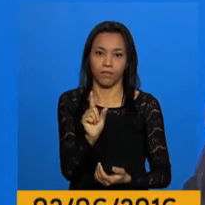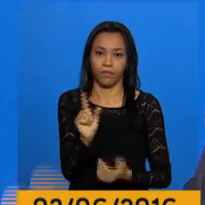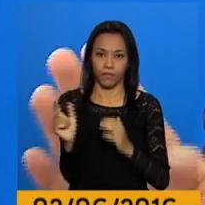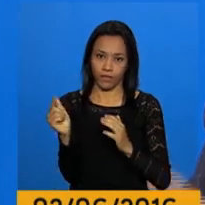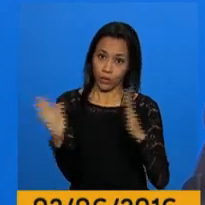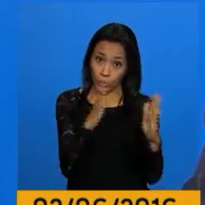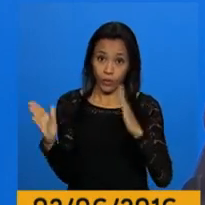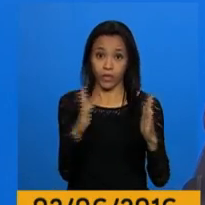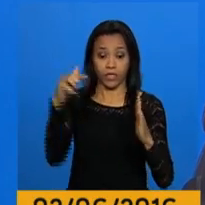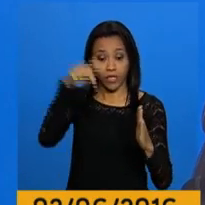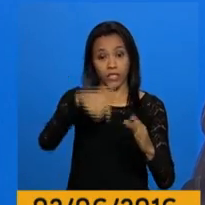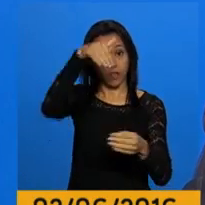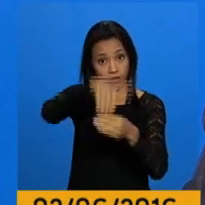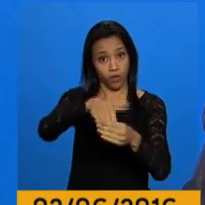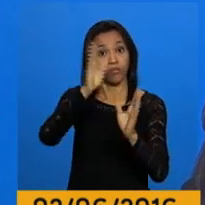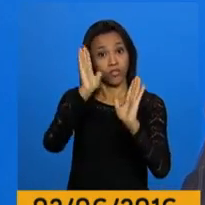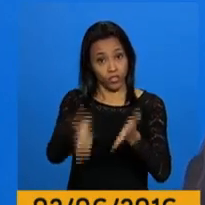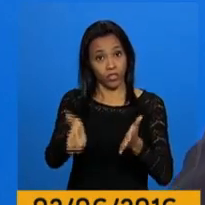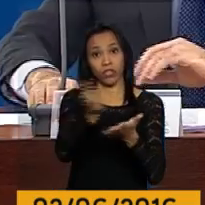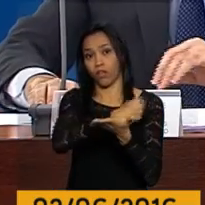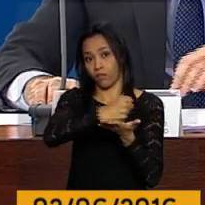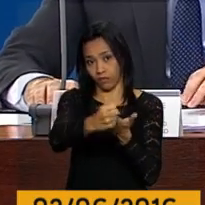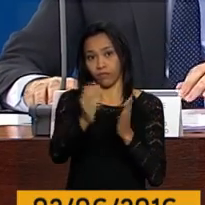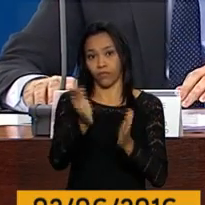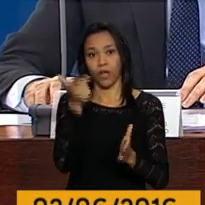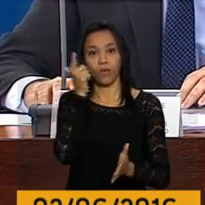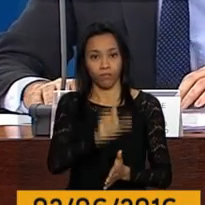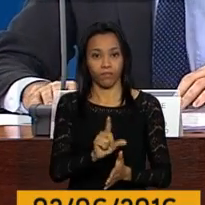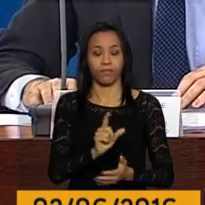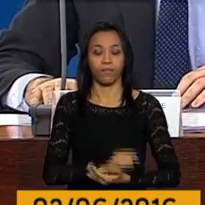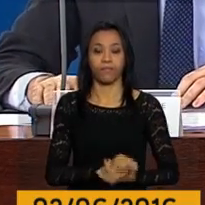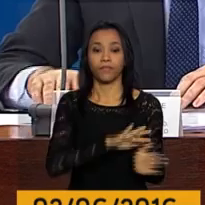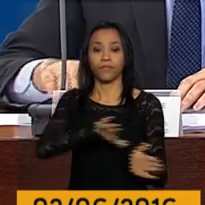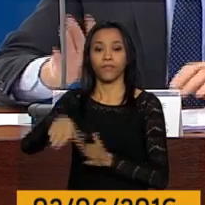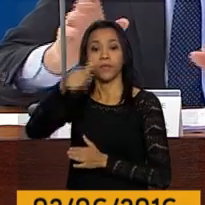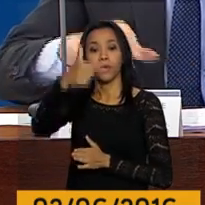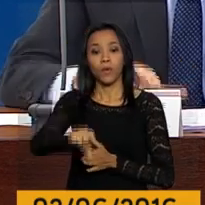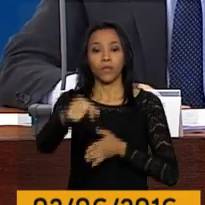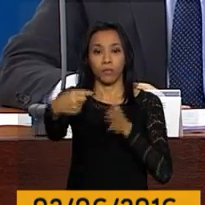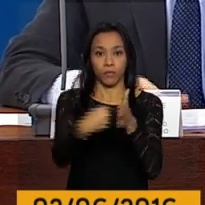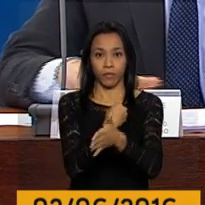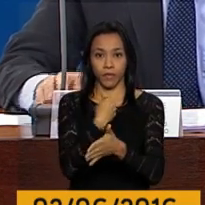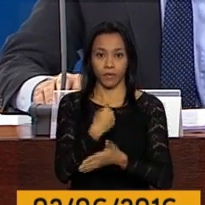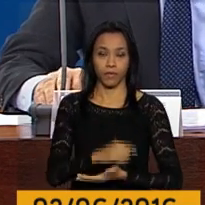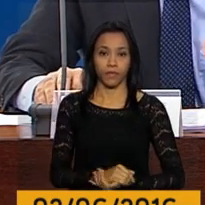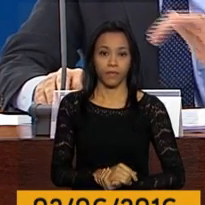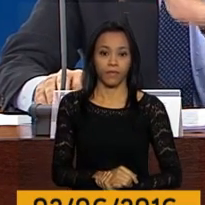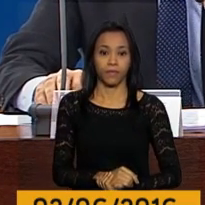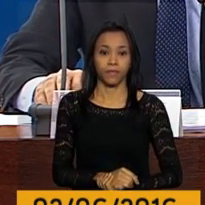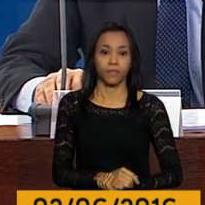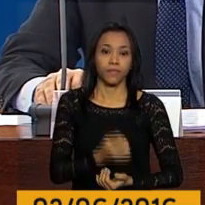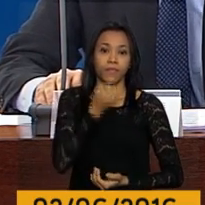essas votações que já aconteceram. Vamos à última pergunta, da Ana Edgerton, do Bloomberg. Olá,